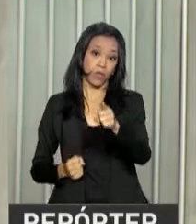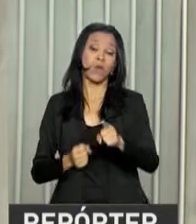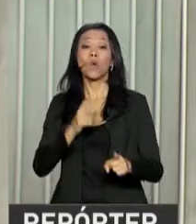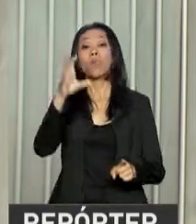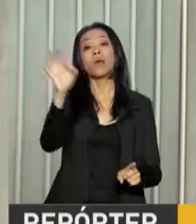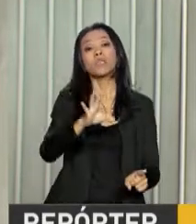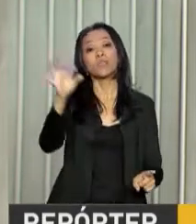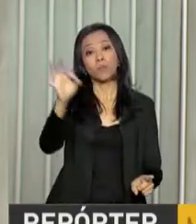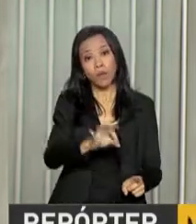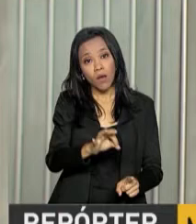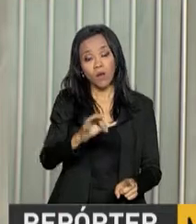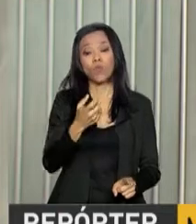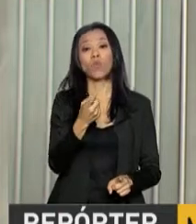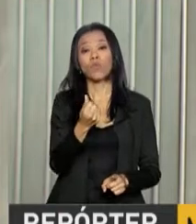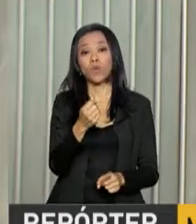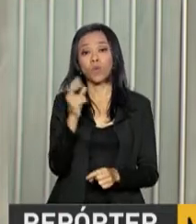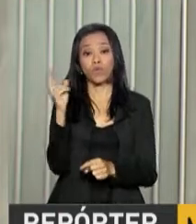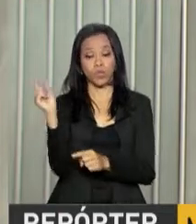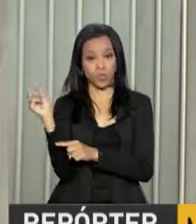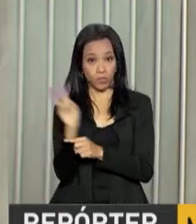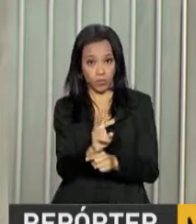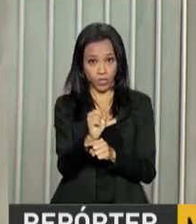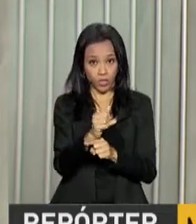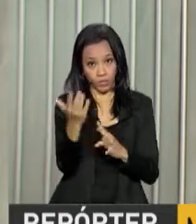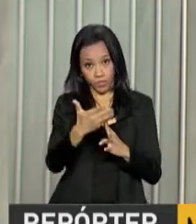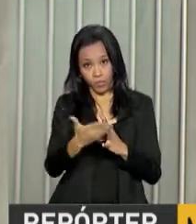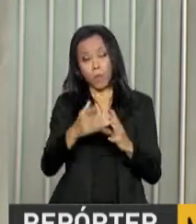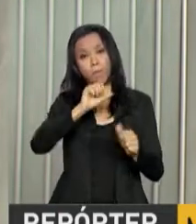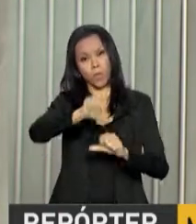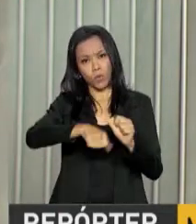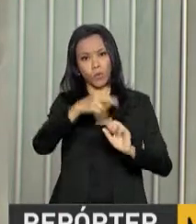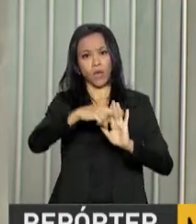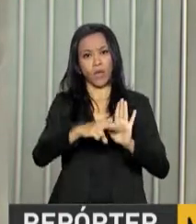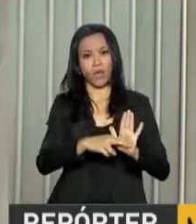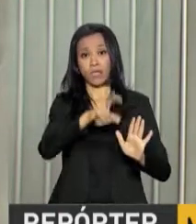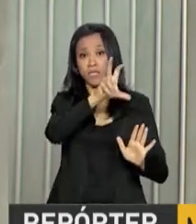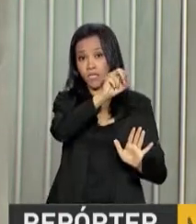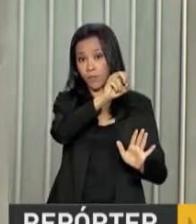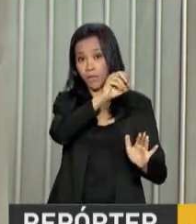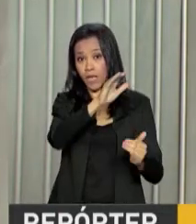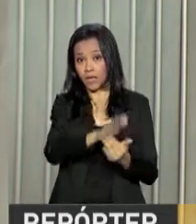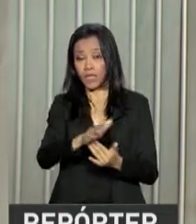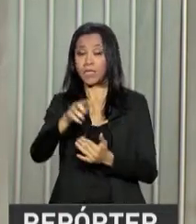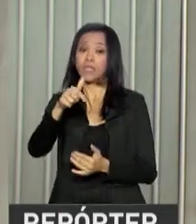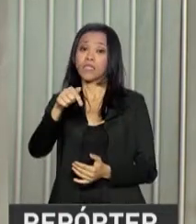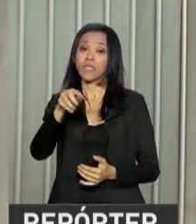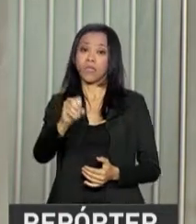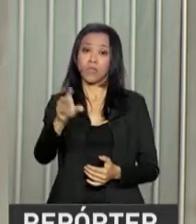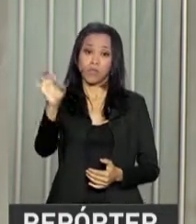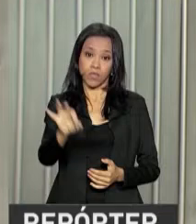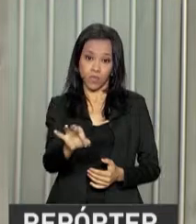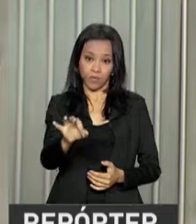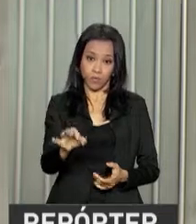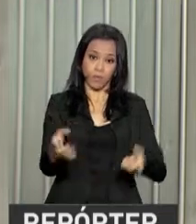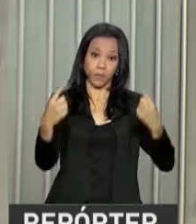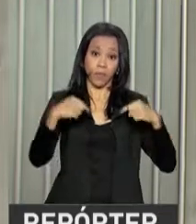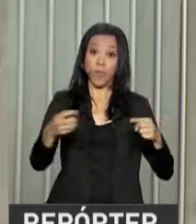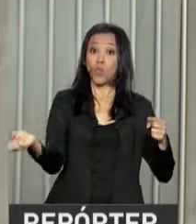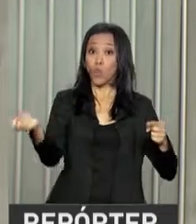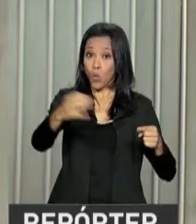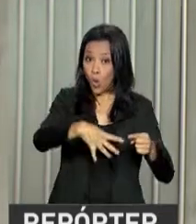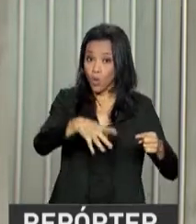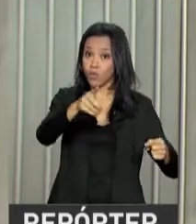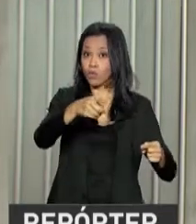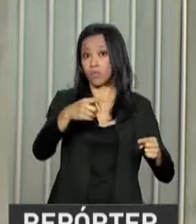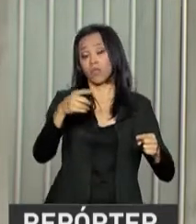de financiamento na compra de um imóvel usado também mudou subiu de 50 para 70 por cento já no caso de imóveis novos o